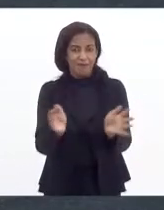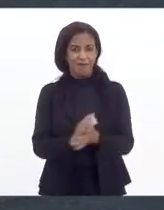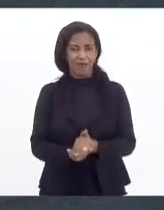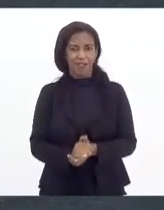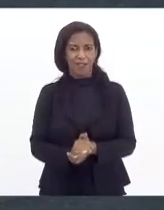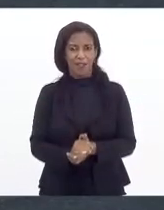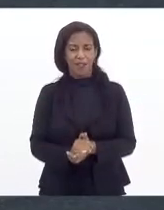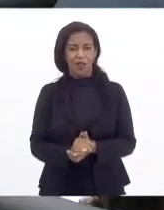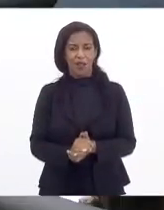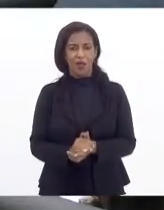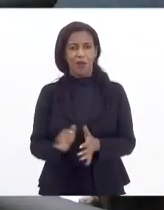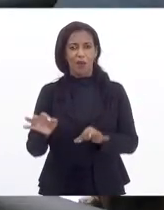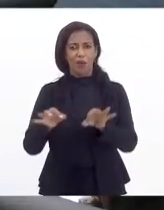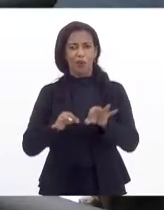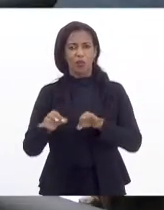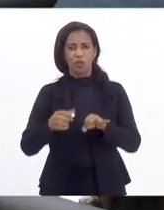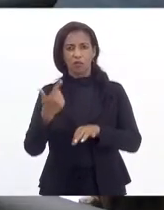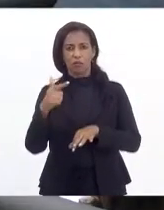projeto é inconstitucional.